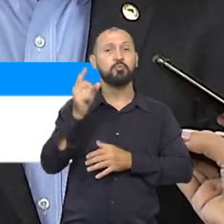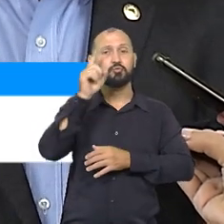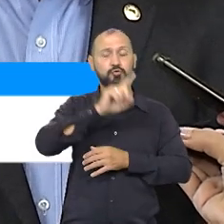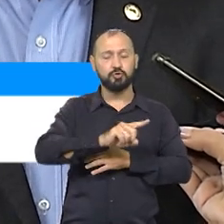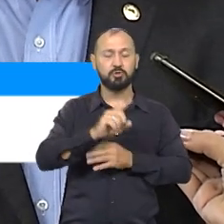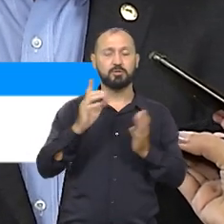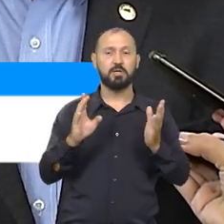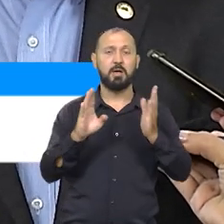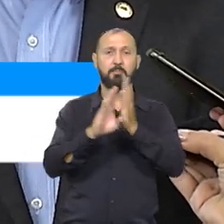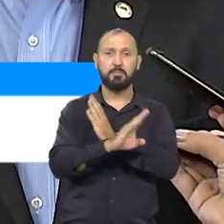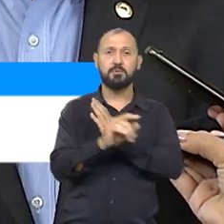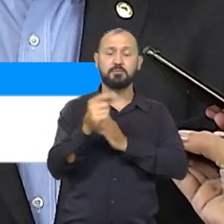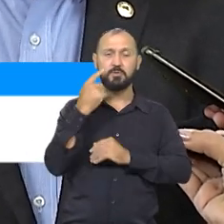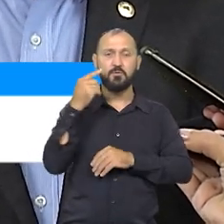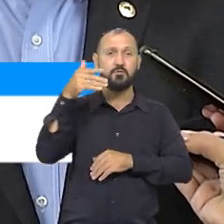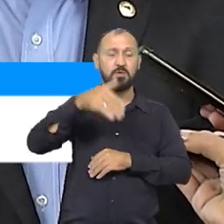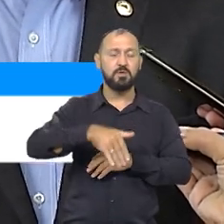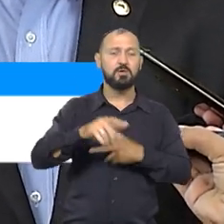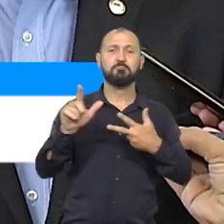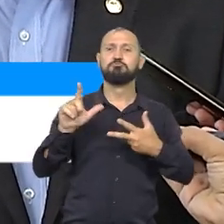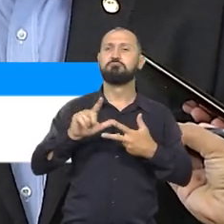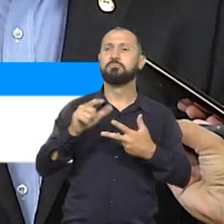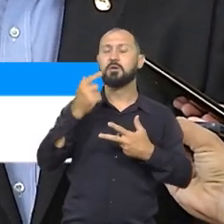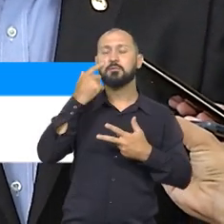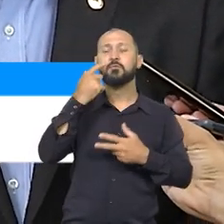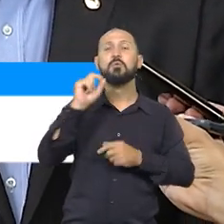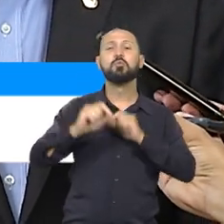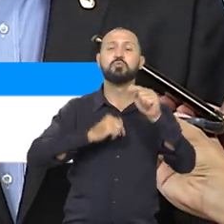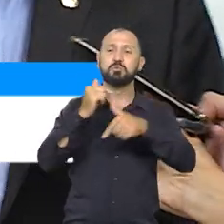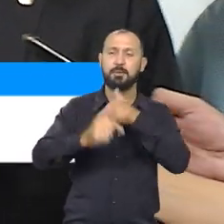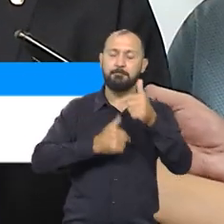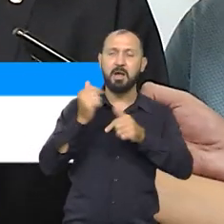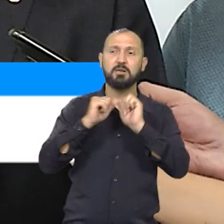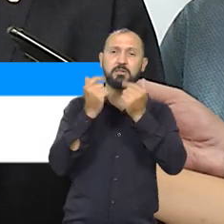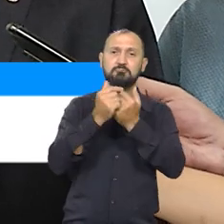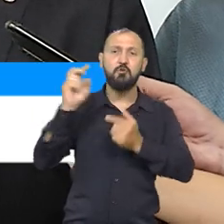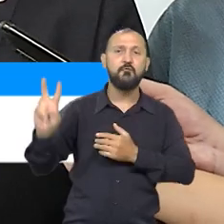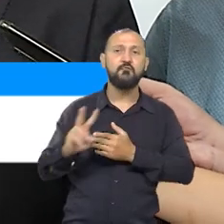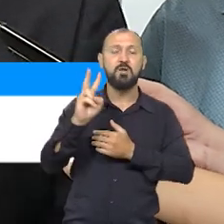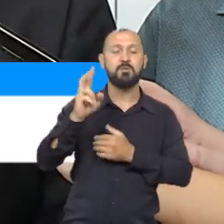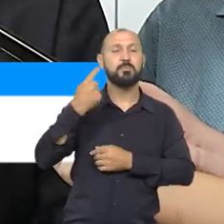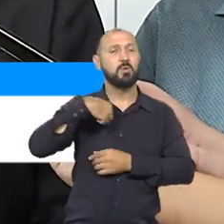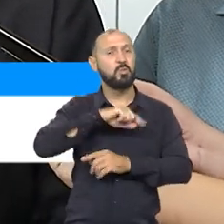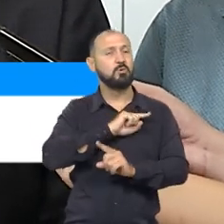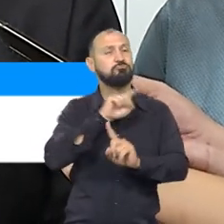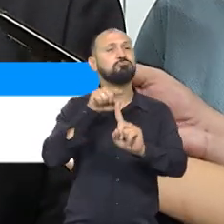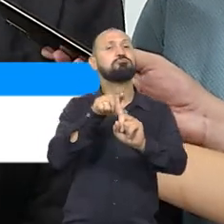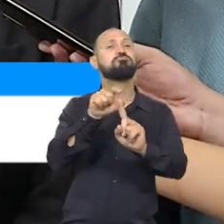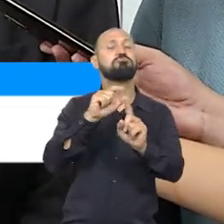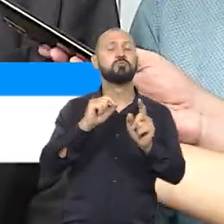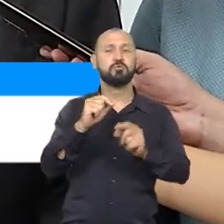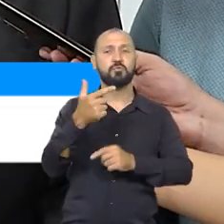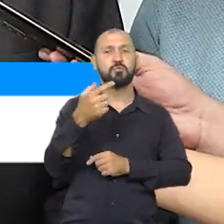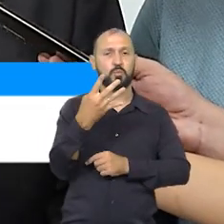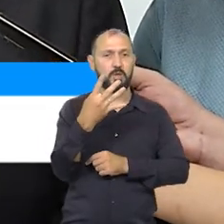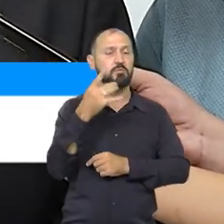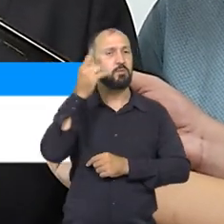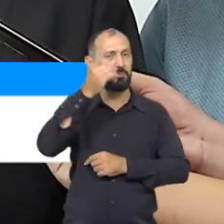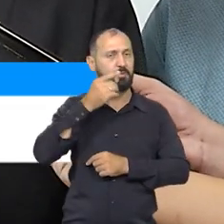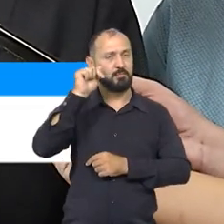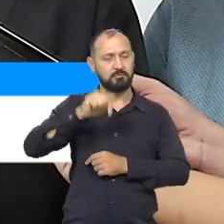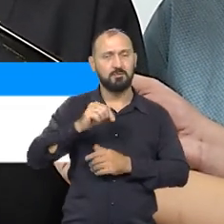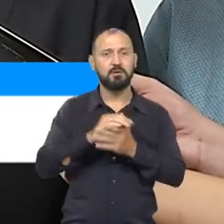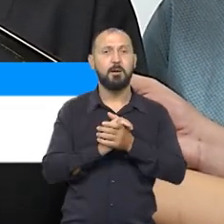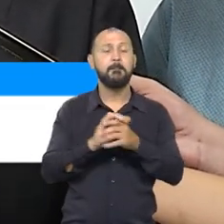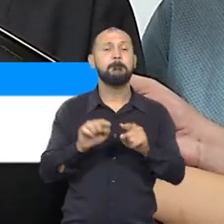primeiro dia da transição passar no Poder Legislativo acho que a valorização do nosso Poder Legislativo que a nossa meta sempre foi de todos os 24